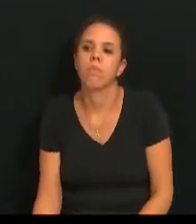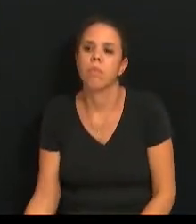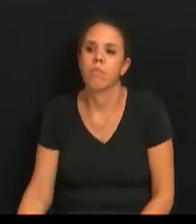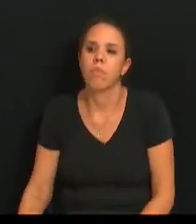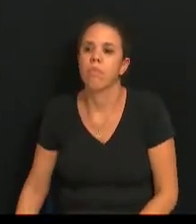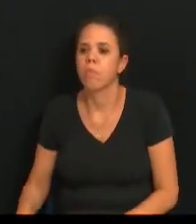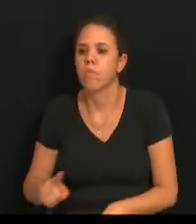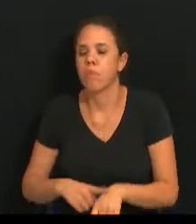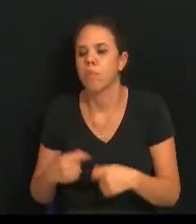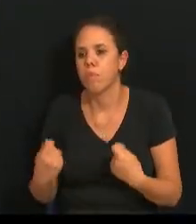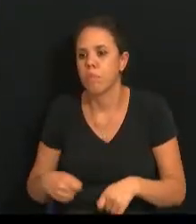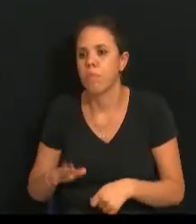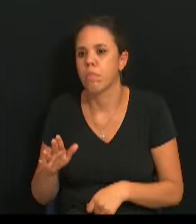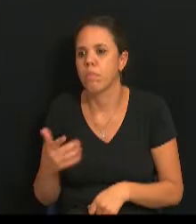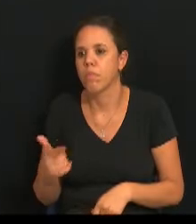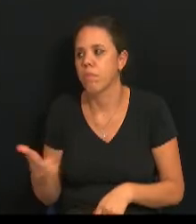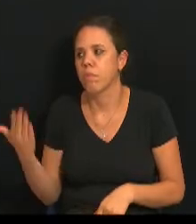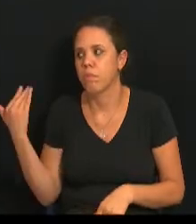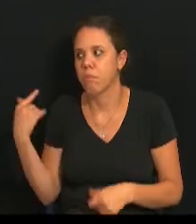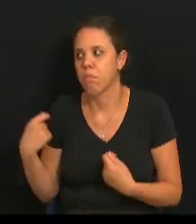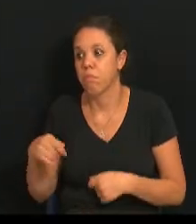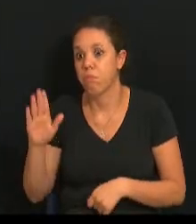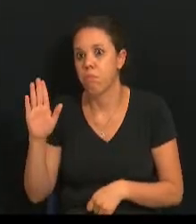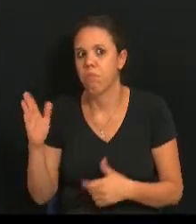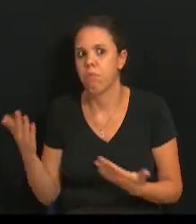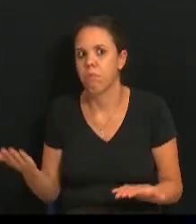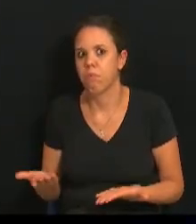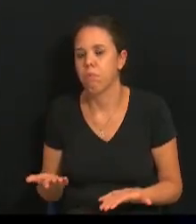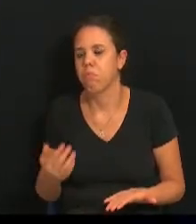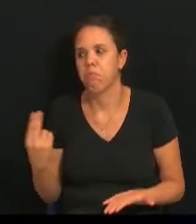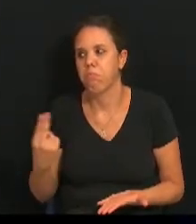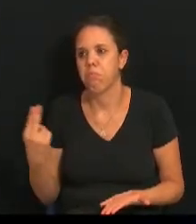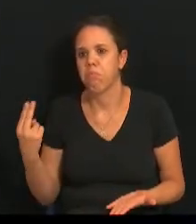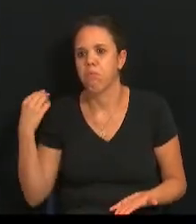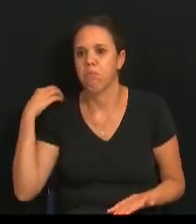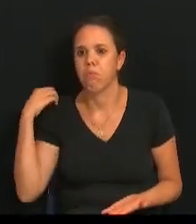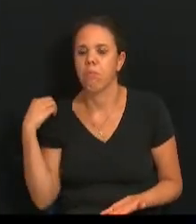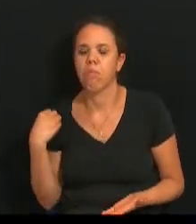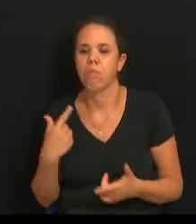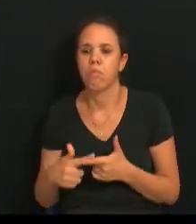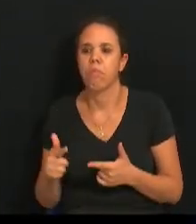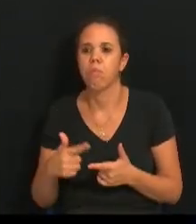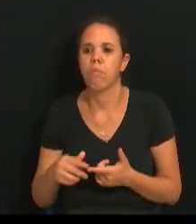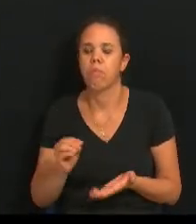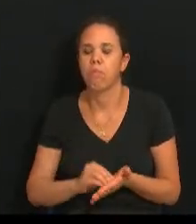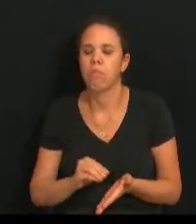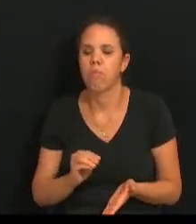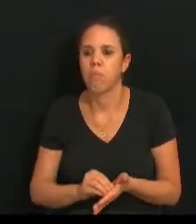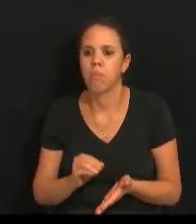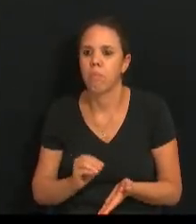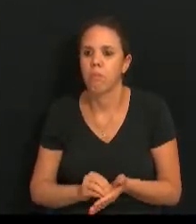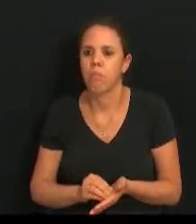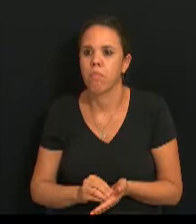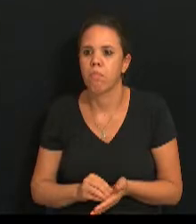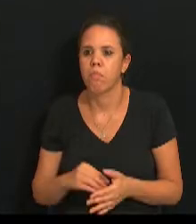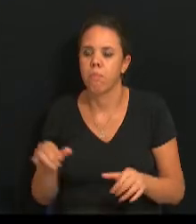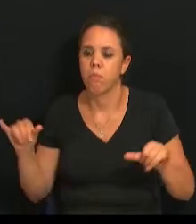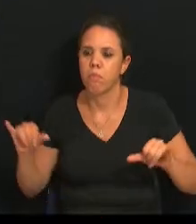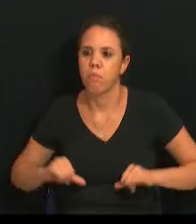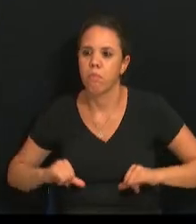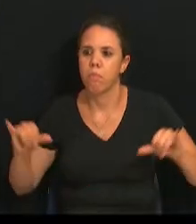mais precisamos, nós não tivemos, né? Então, são precarizações, assim, que a gente vem